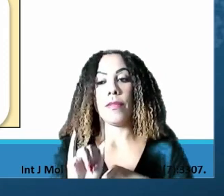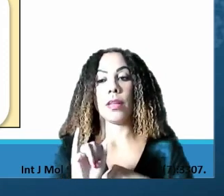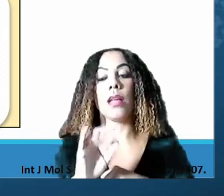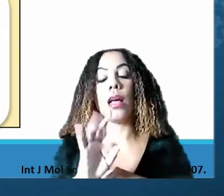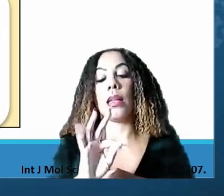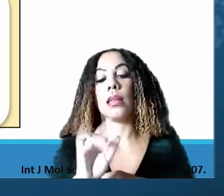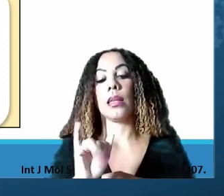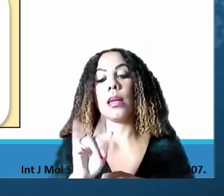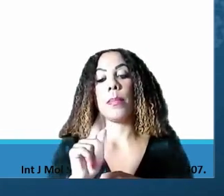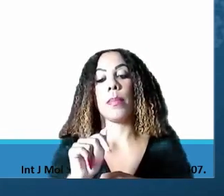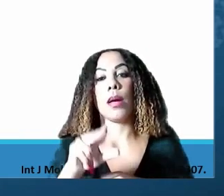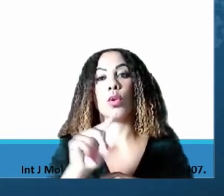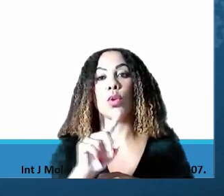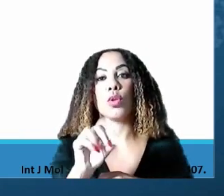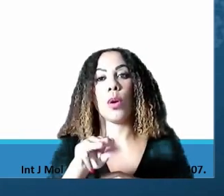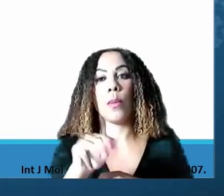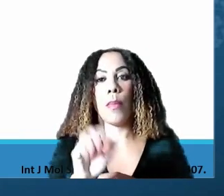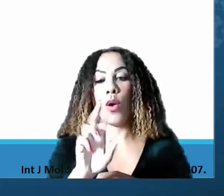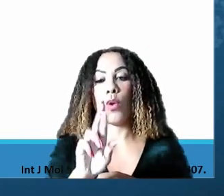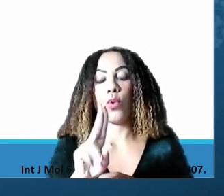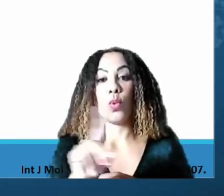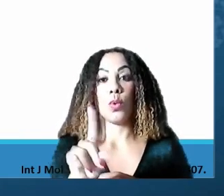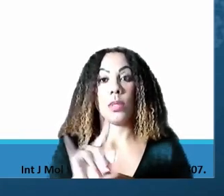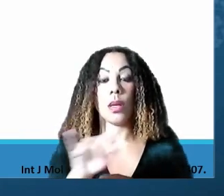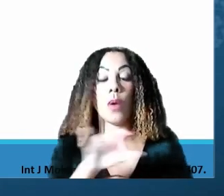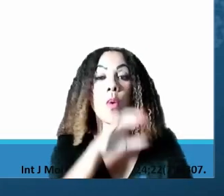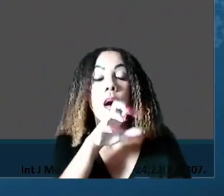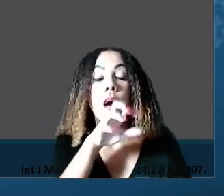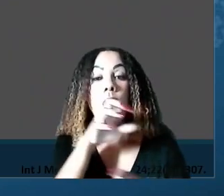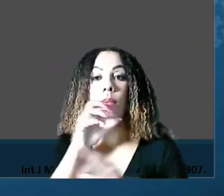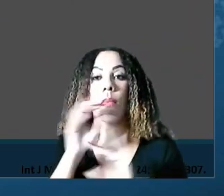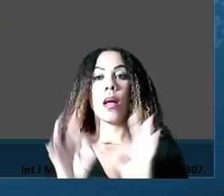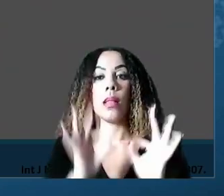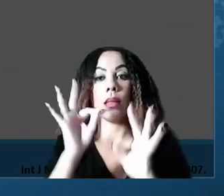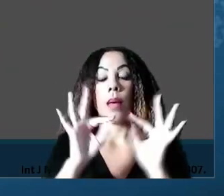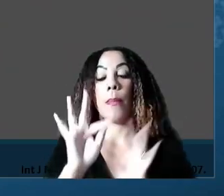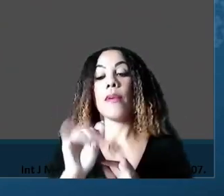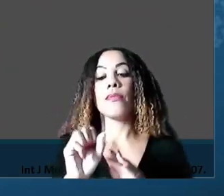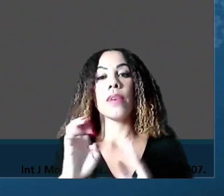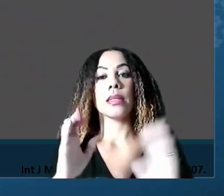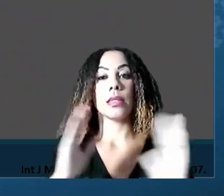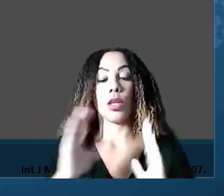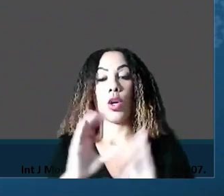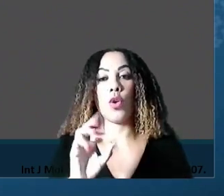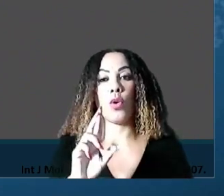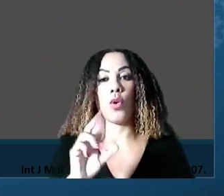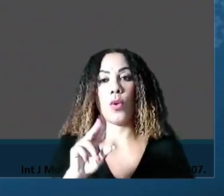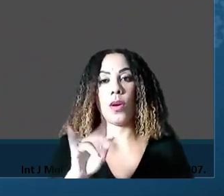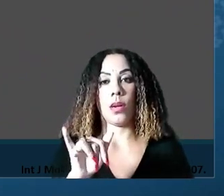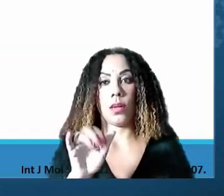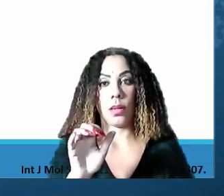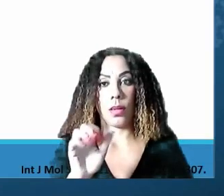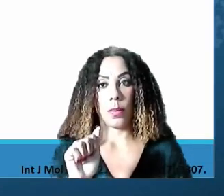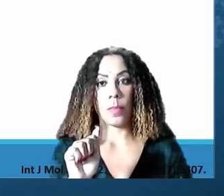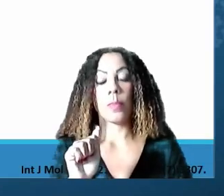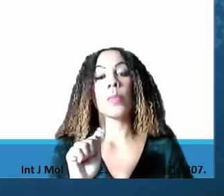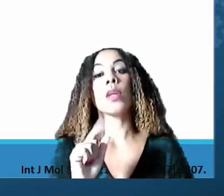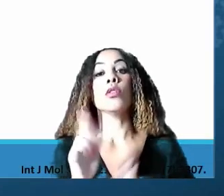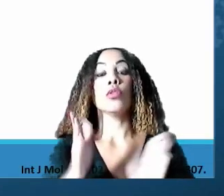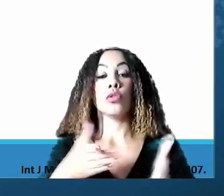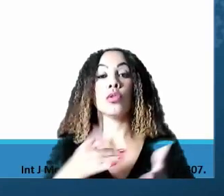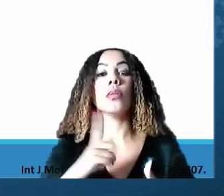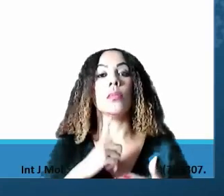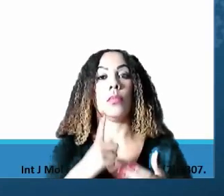cruzi, onde esses animais foram tratados na fase crônica, e onde já tem